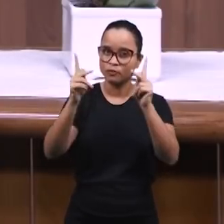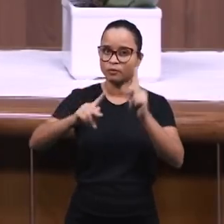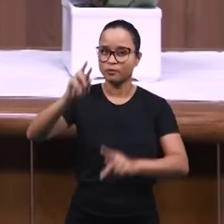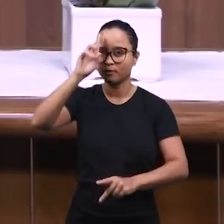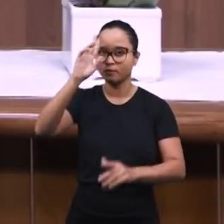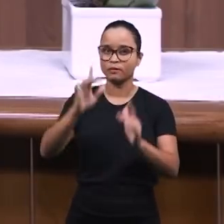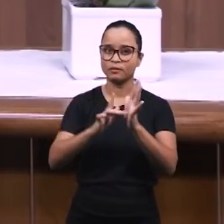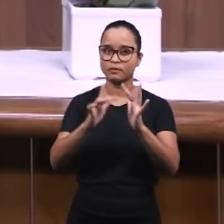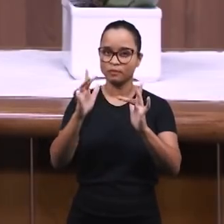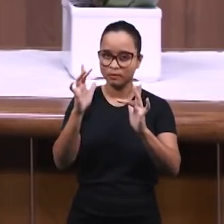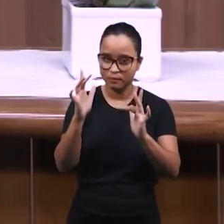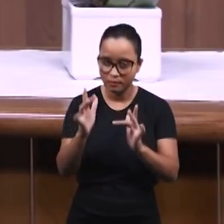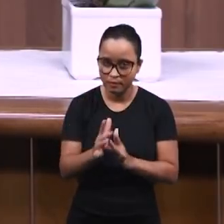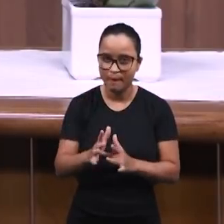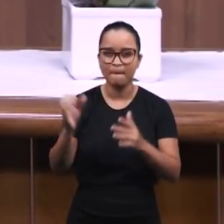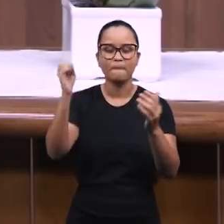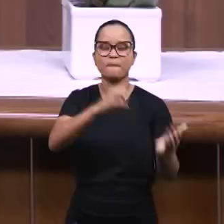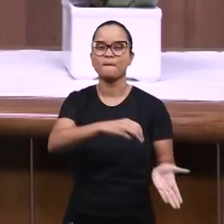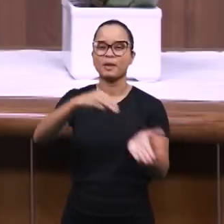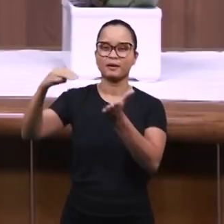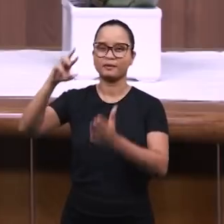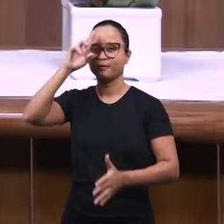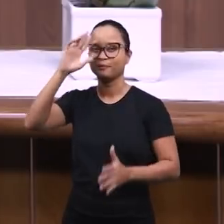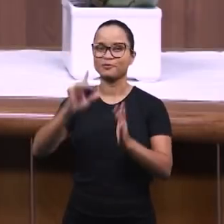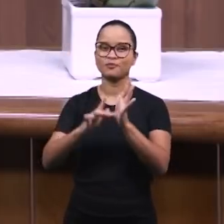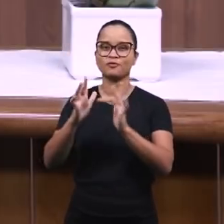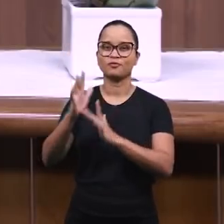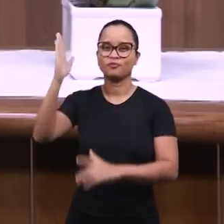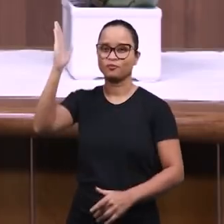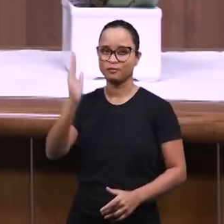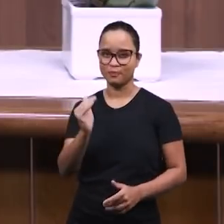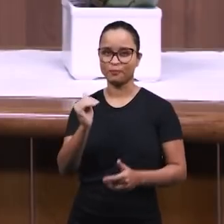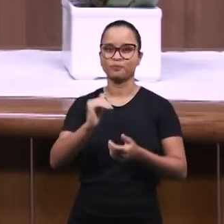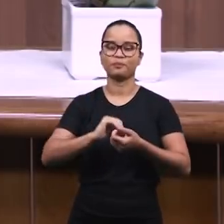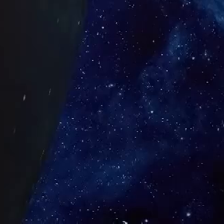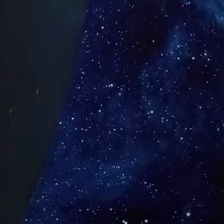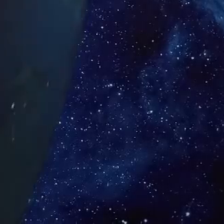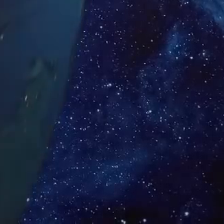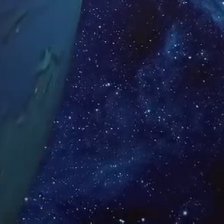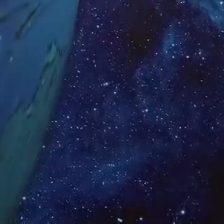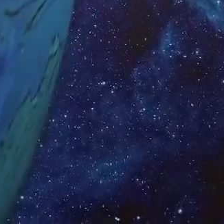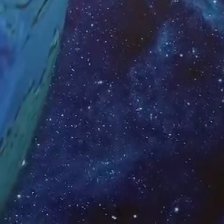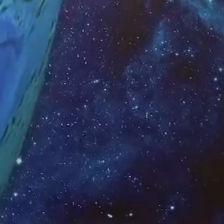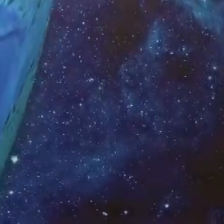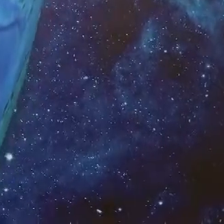a todos com a paz do Senhor Jesus. Maranata, o Senhor Jesus vem.